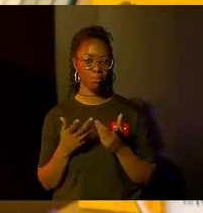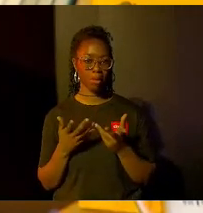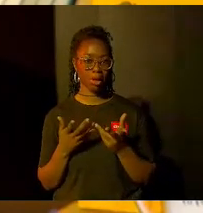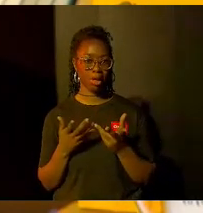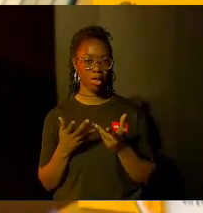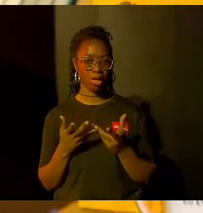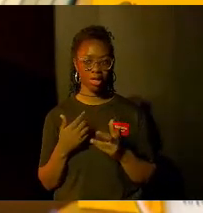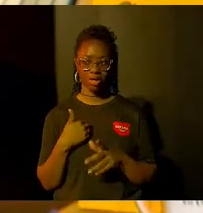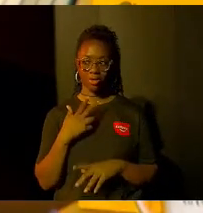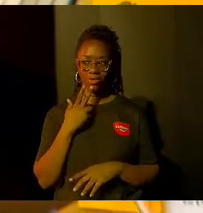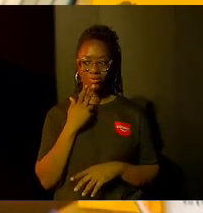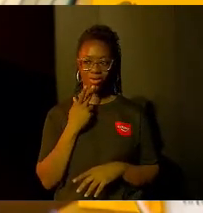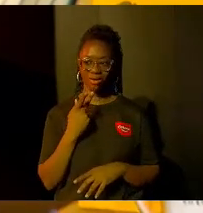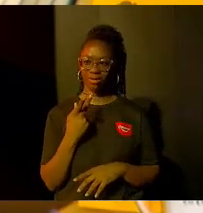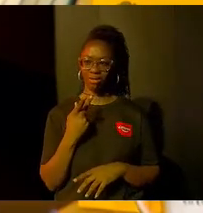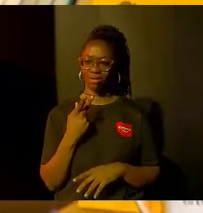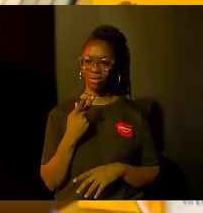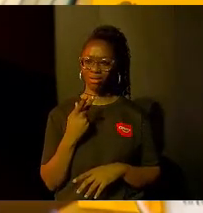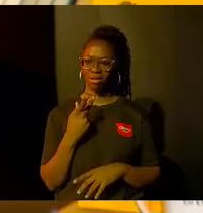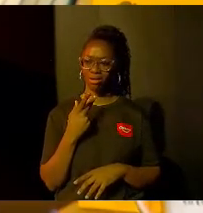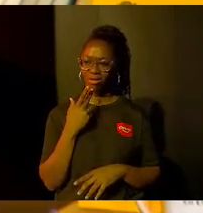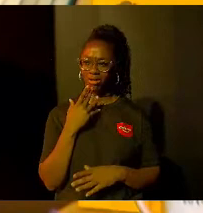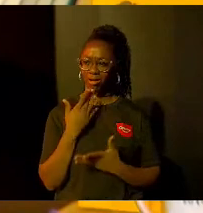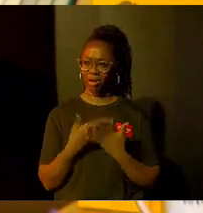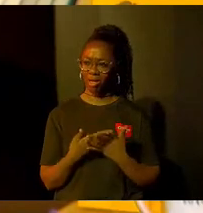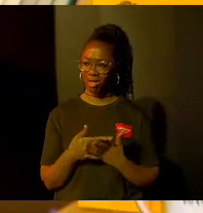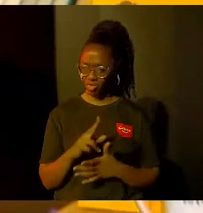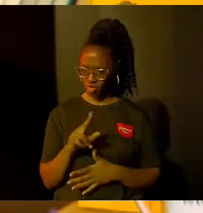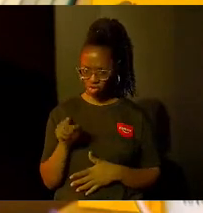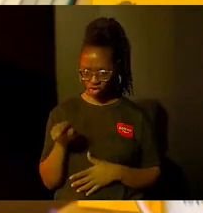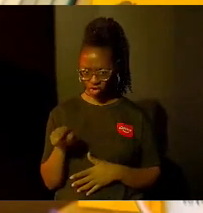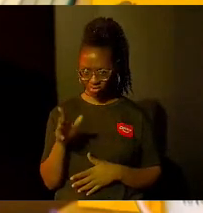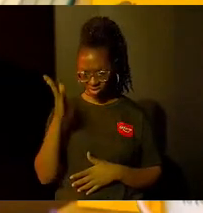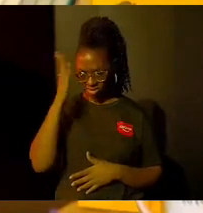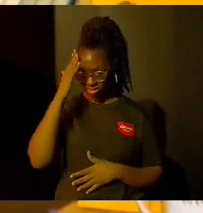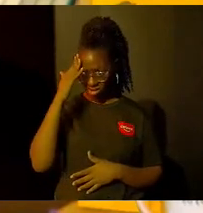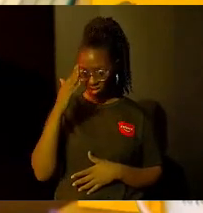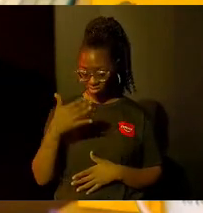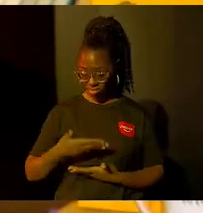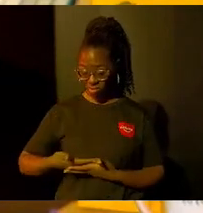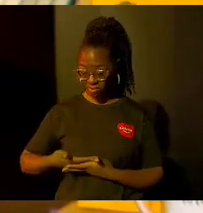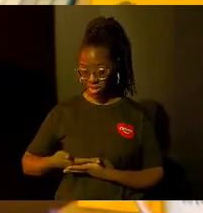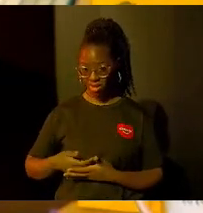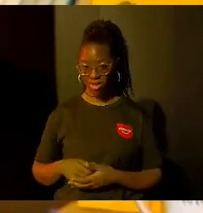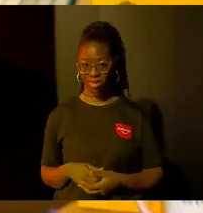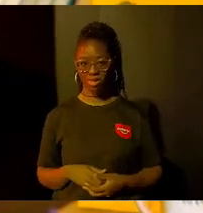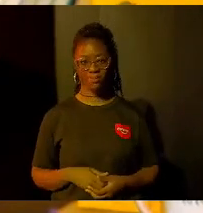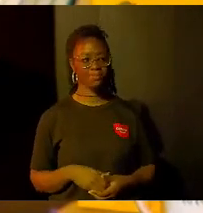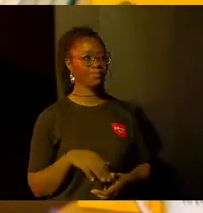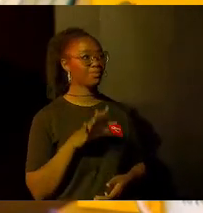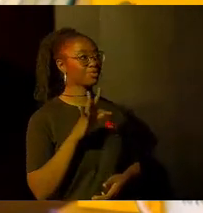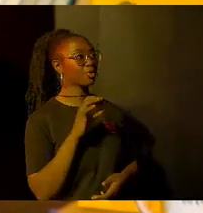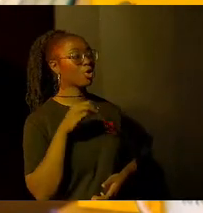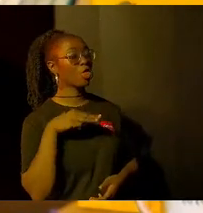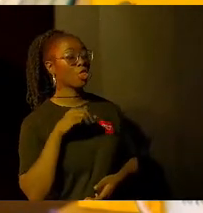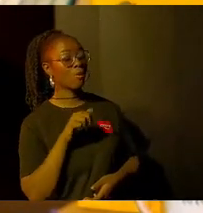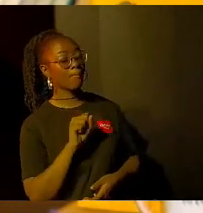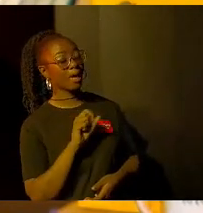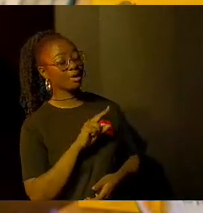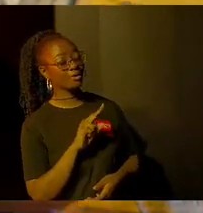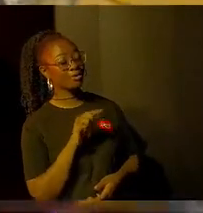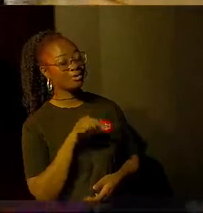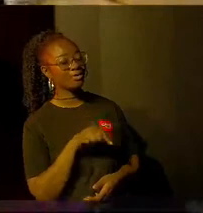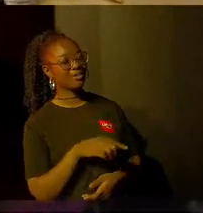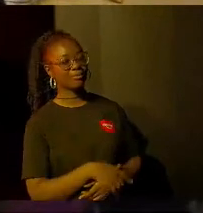Aí eu disse você sabe o nome da criança ela disse é o Tomás eu